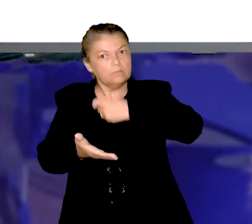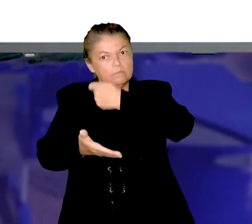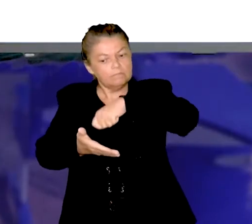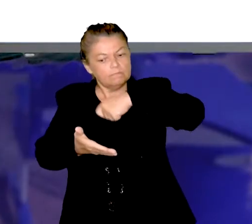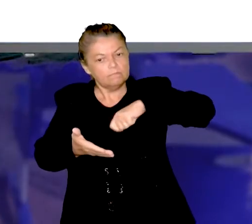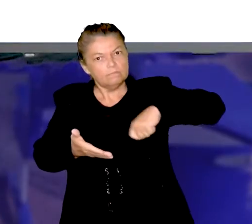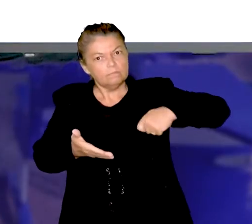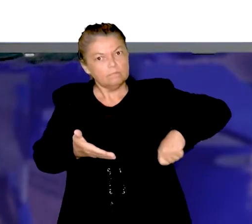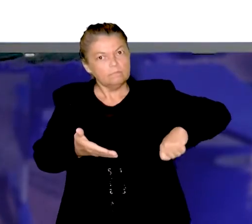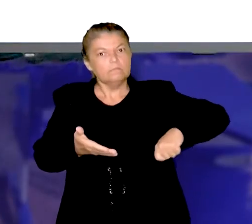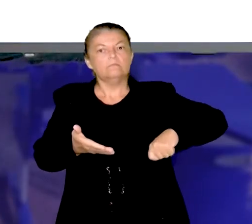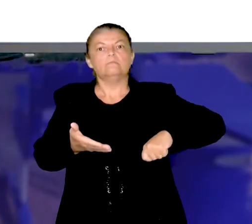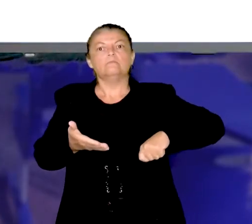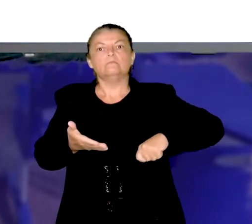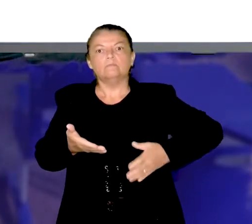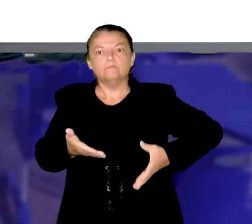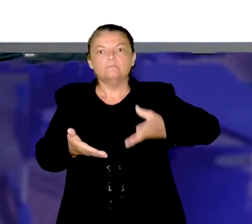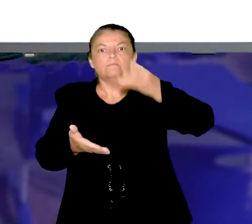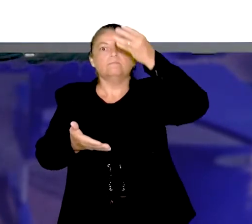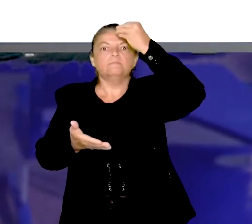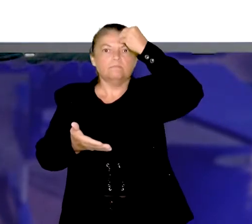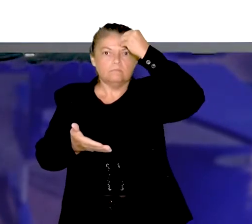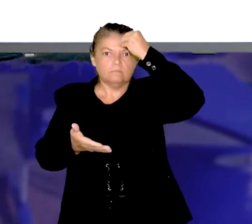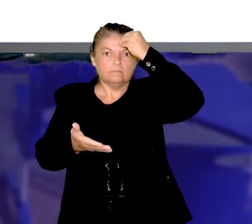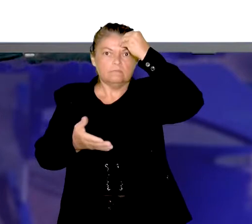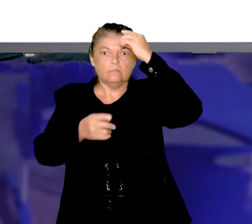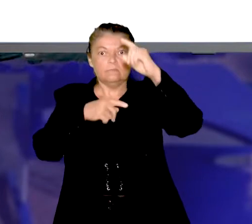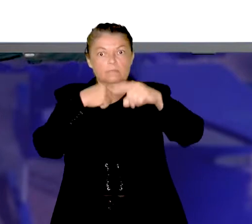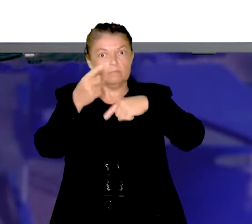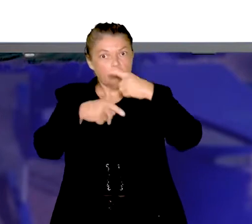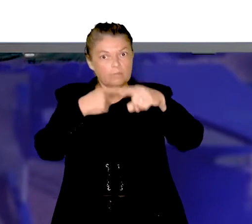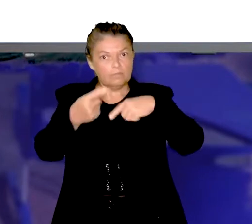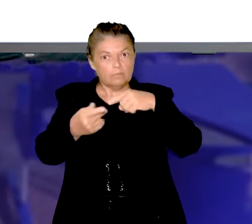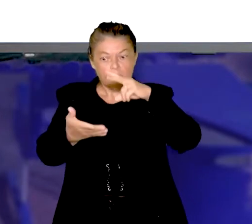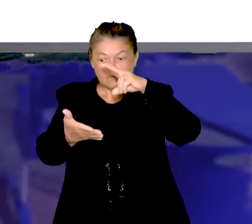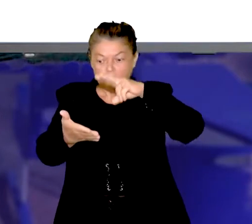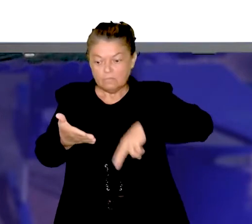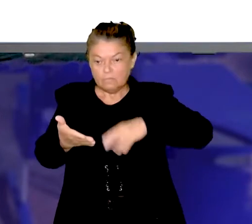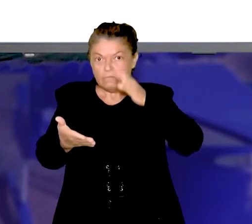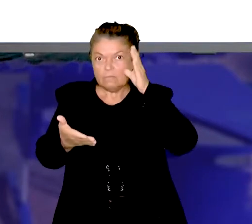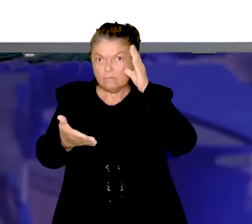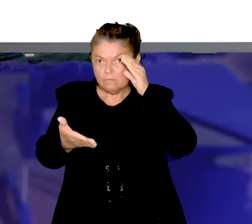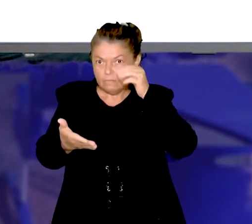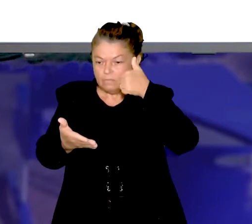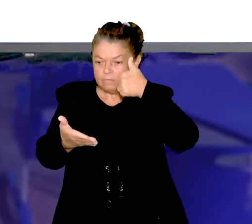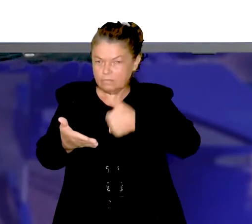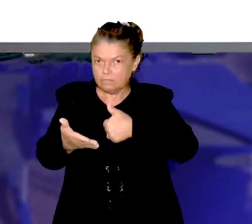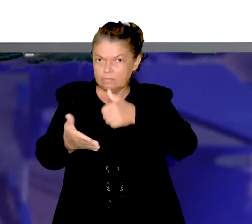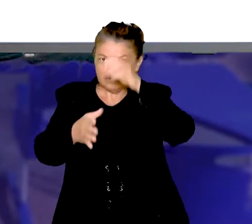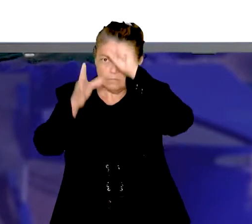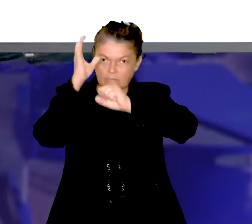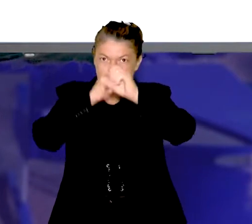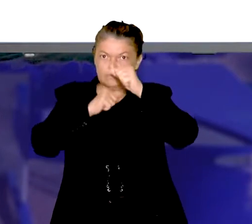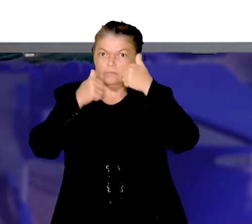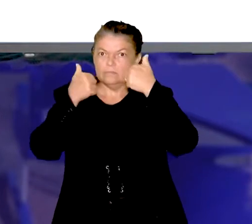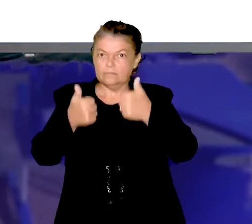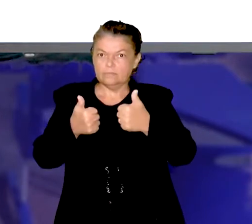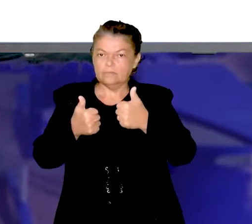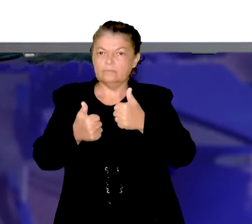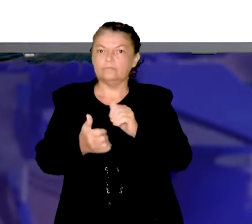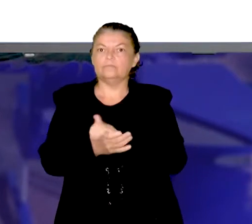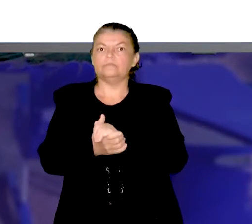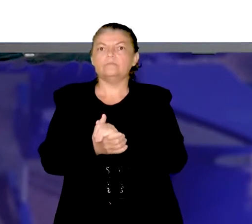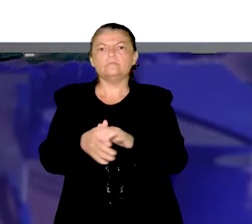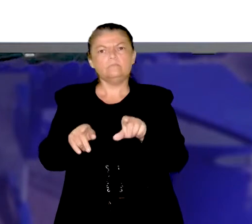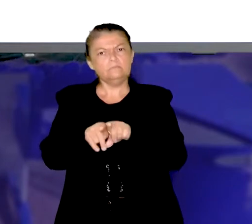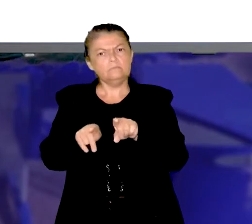que você depois possa consultá-las e assim dinamizar sua aprendizagem. E